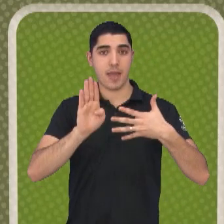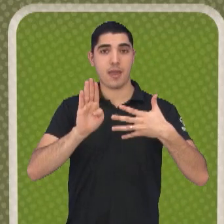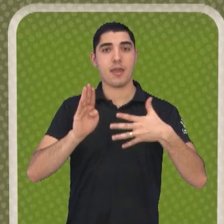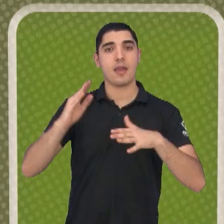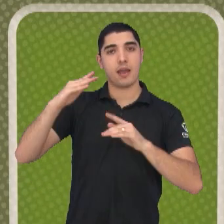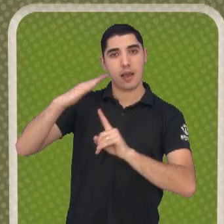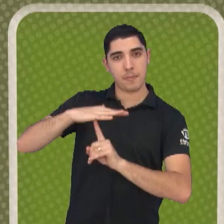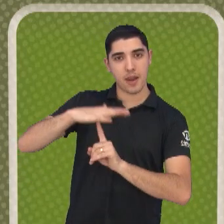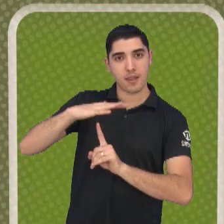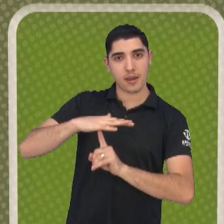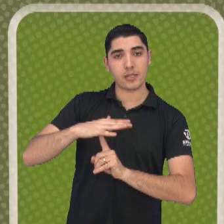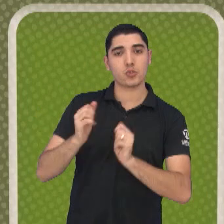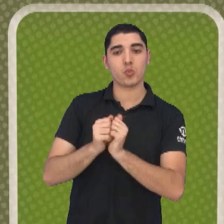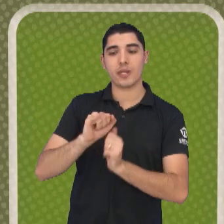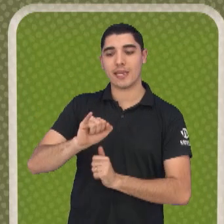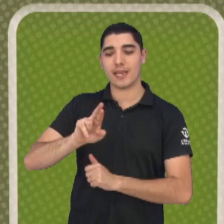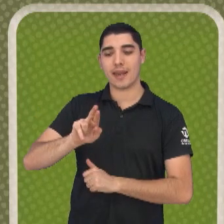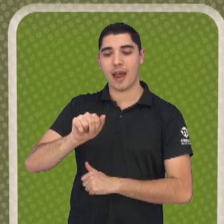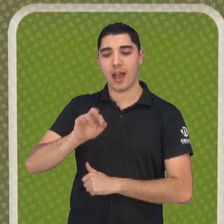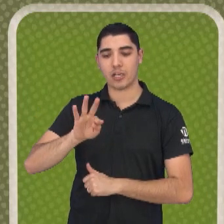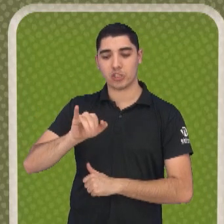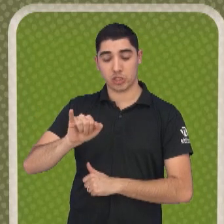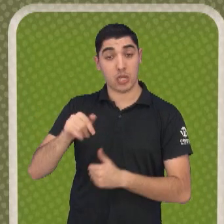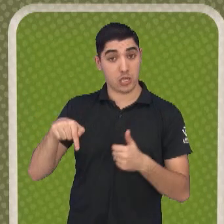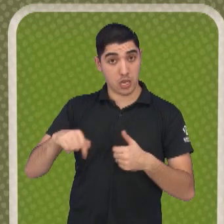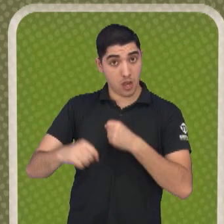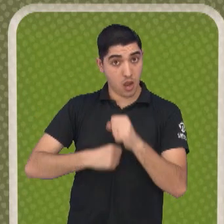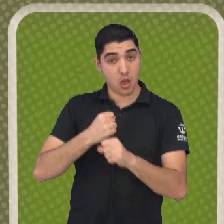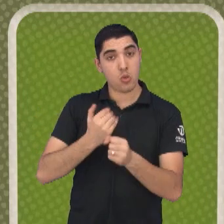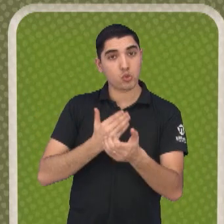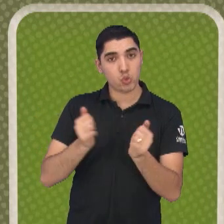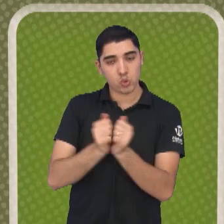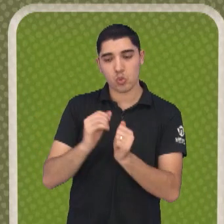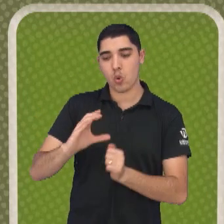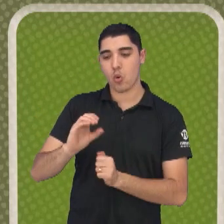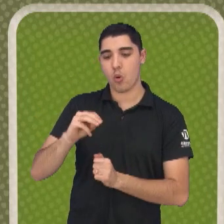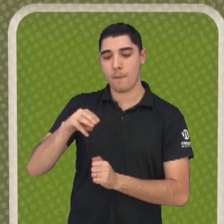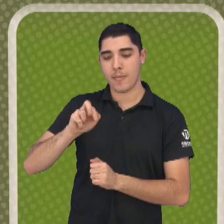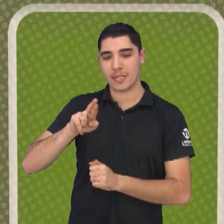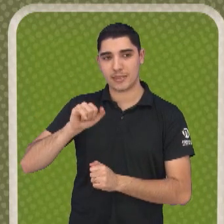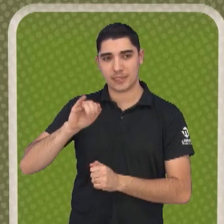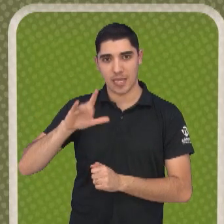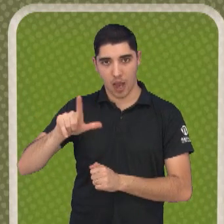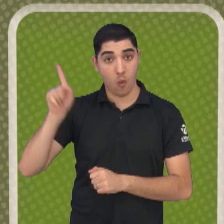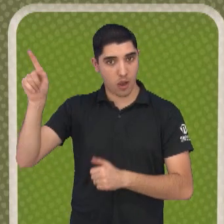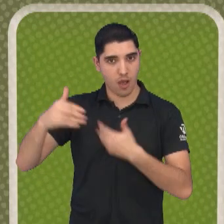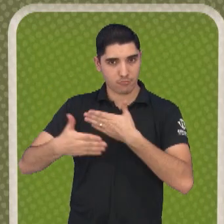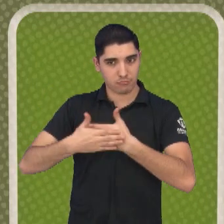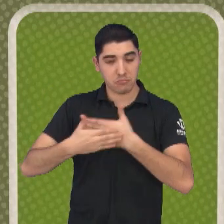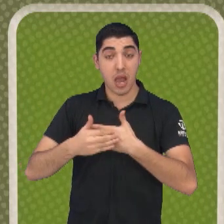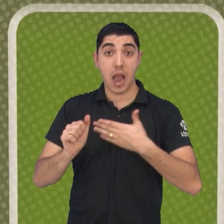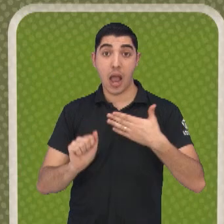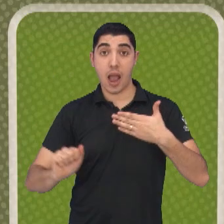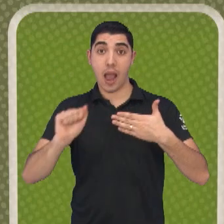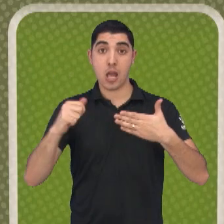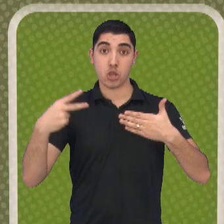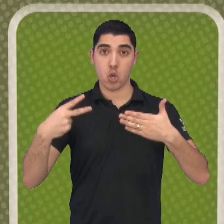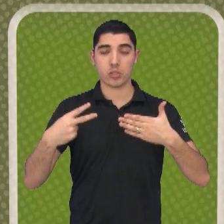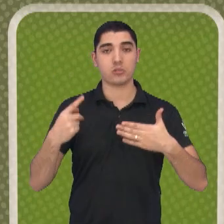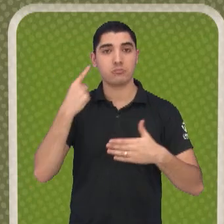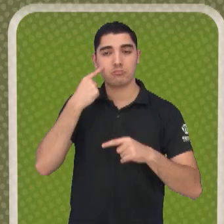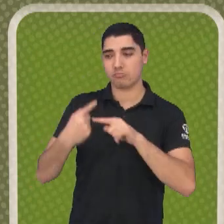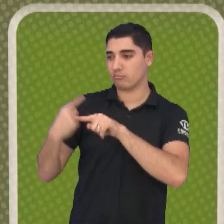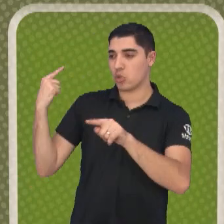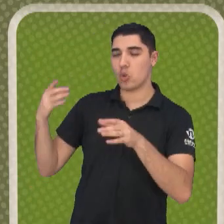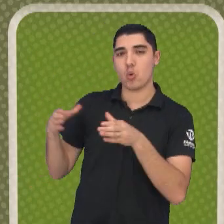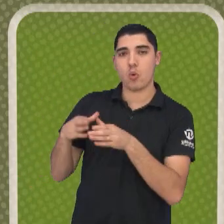paranaense com o Irati e nesse ano subiu com o comercial de Ribeirão Preto para série A2 seu último clube foi o